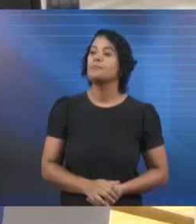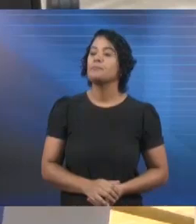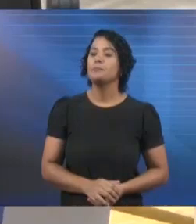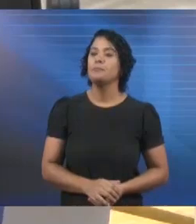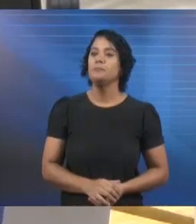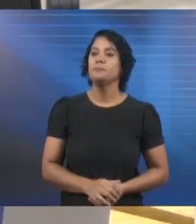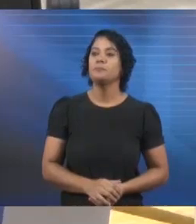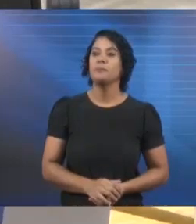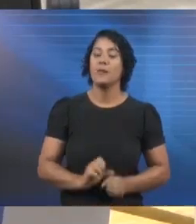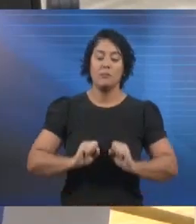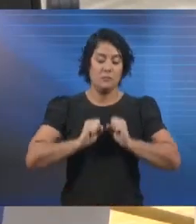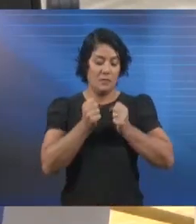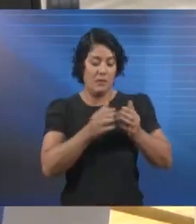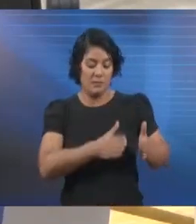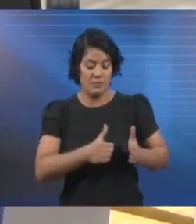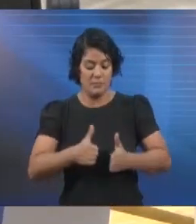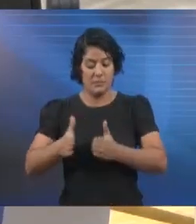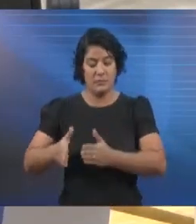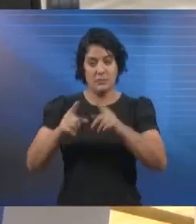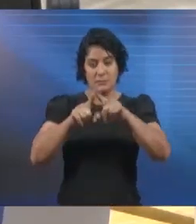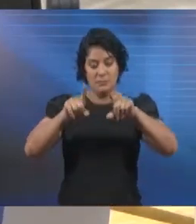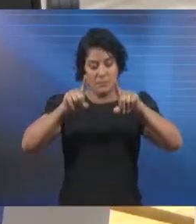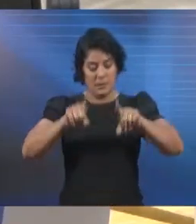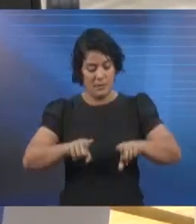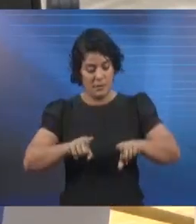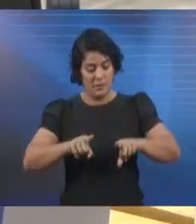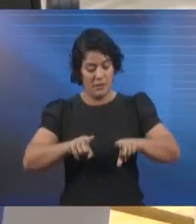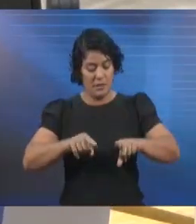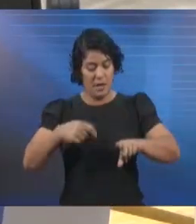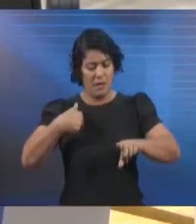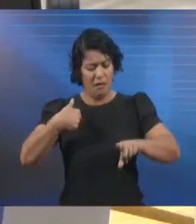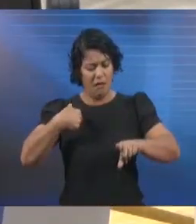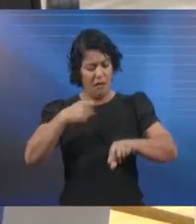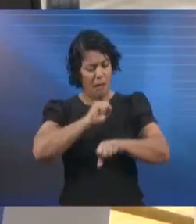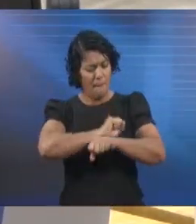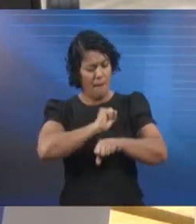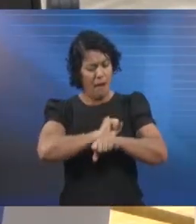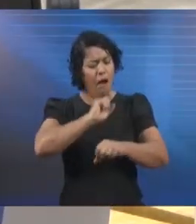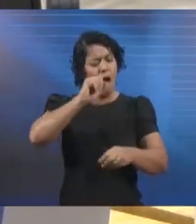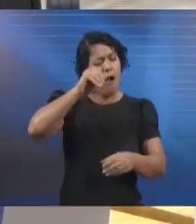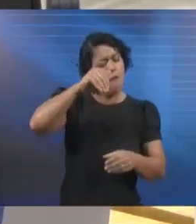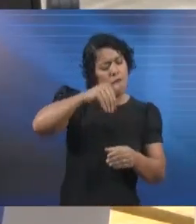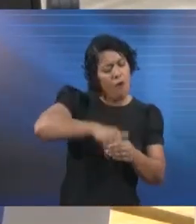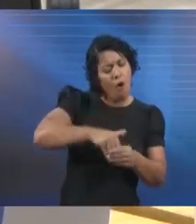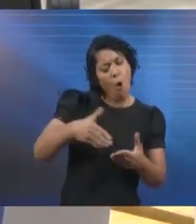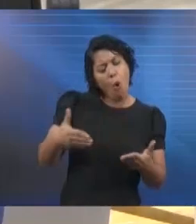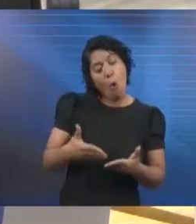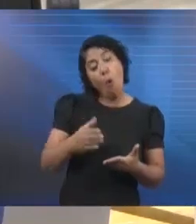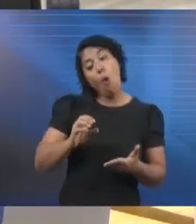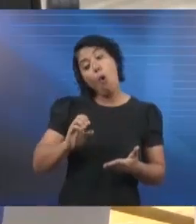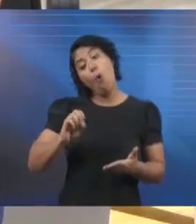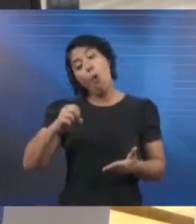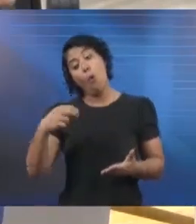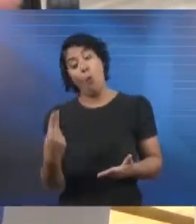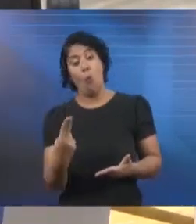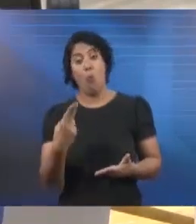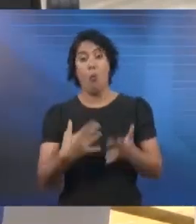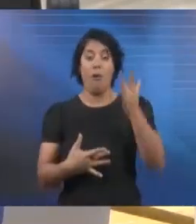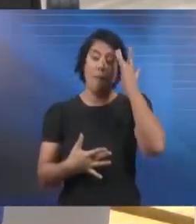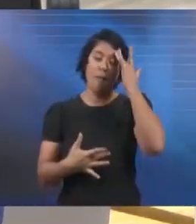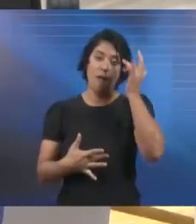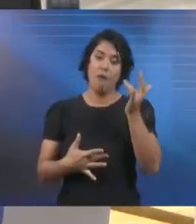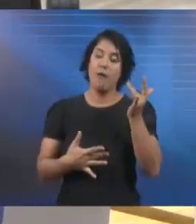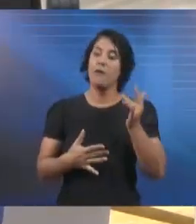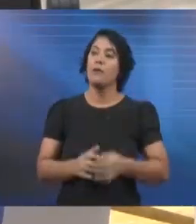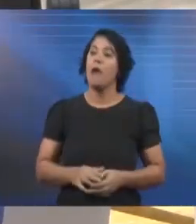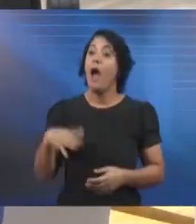relação à tramitação dessa matéria espero que ela seja votada hoje ou amanhã mas que seja votado